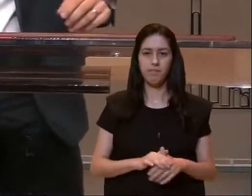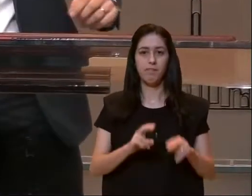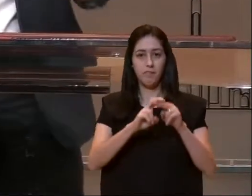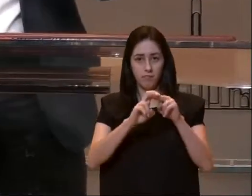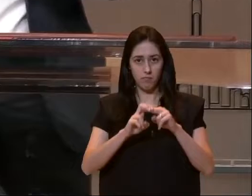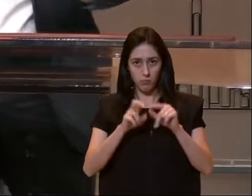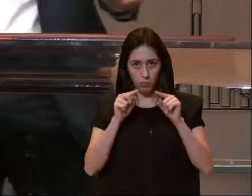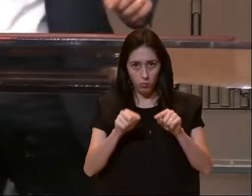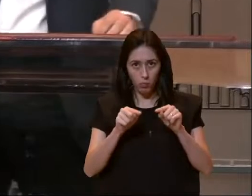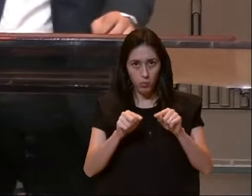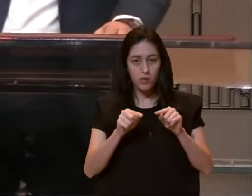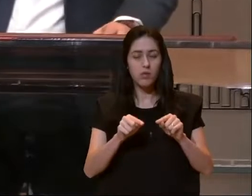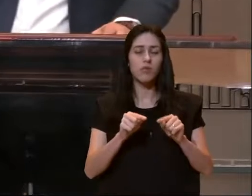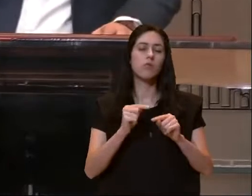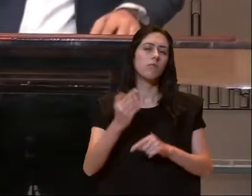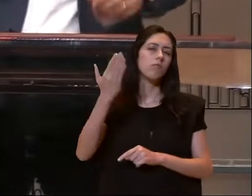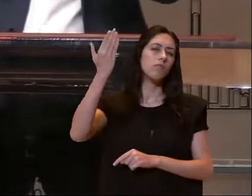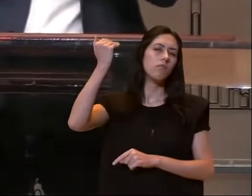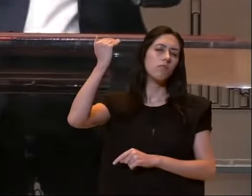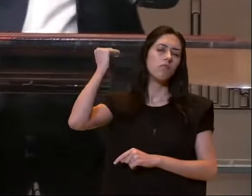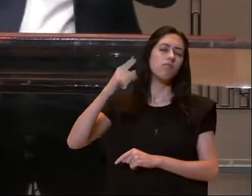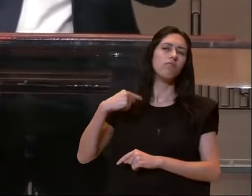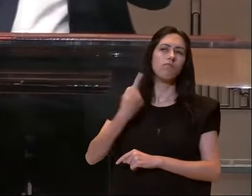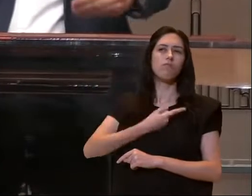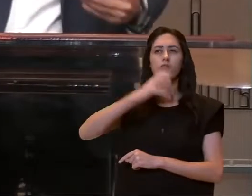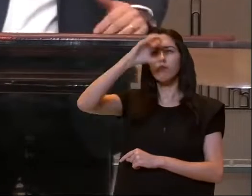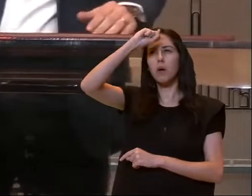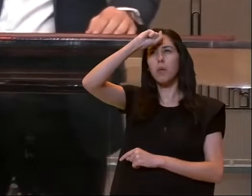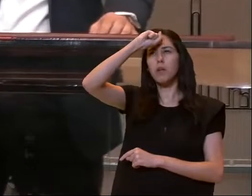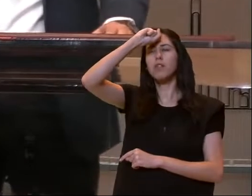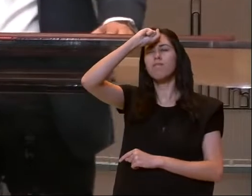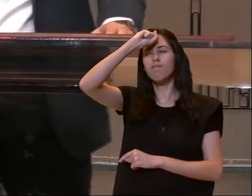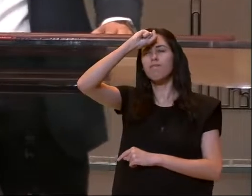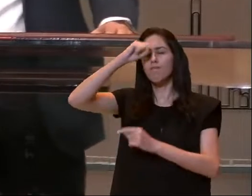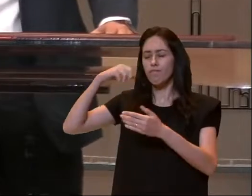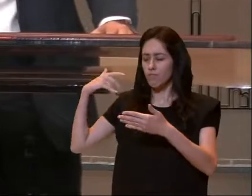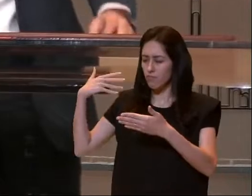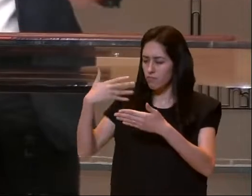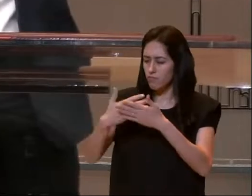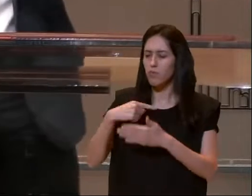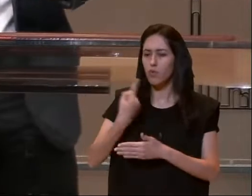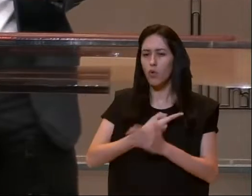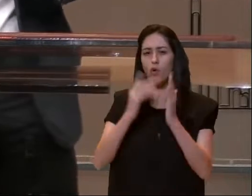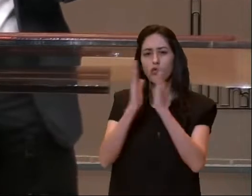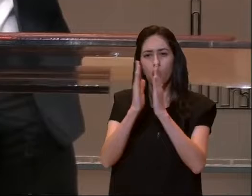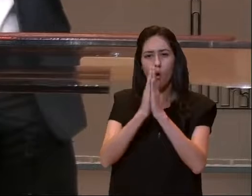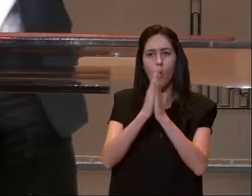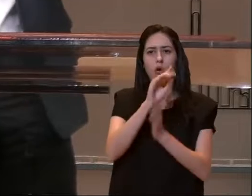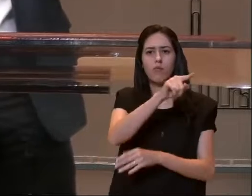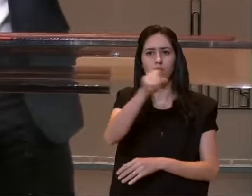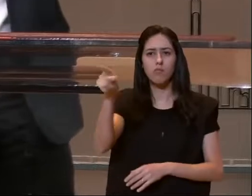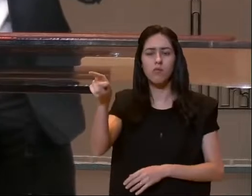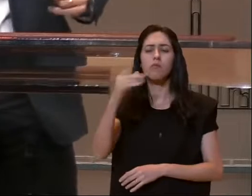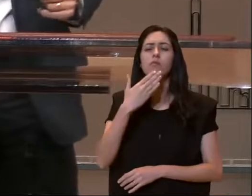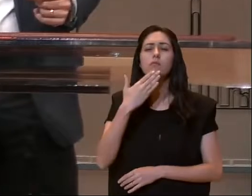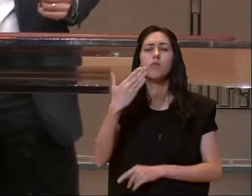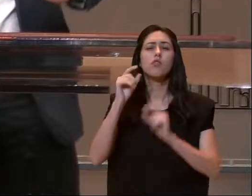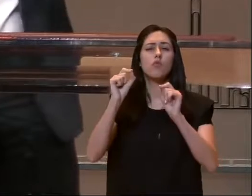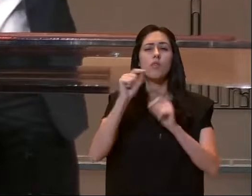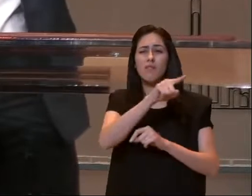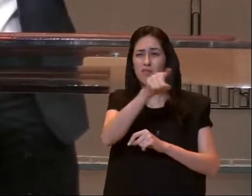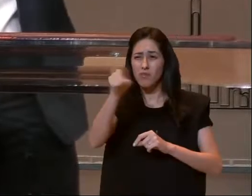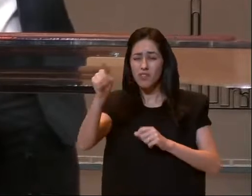o dia em que o ouvimos, não deixamos de orar por vocês e de pedir que sejam